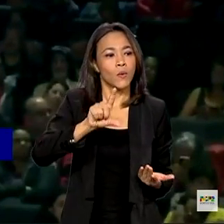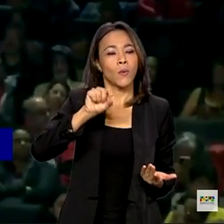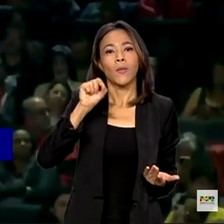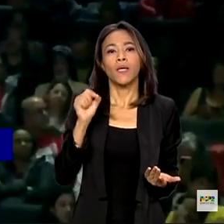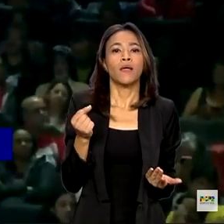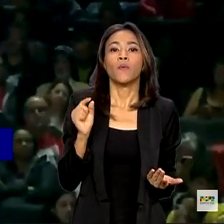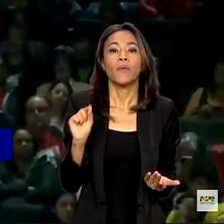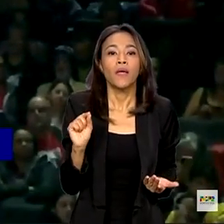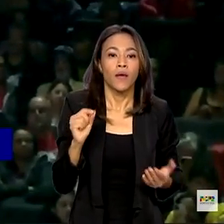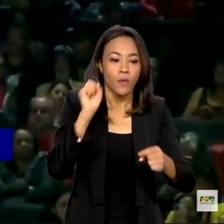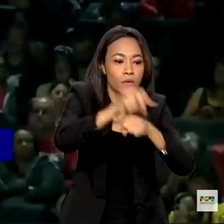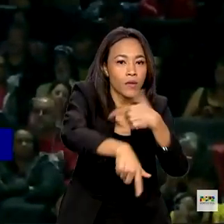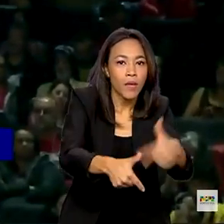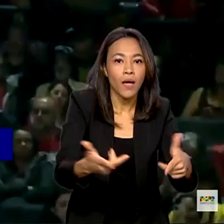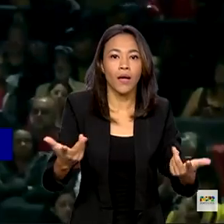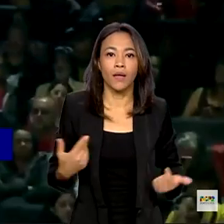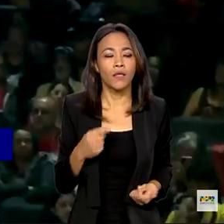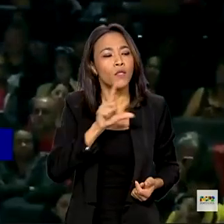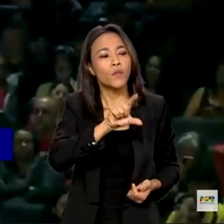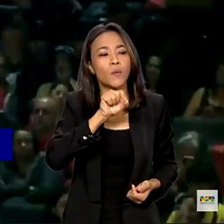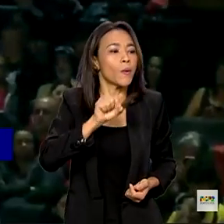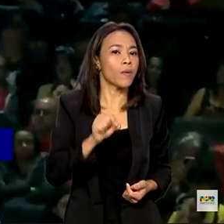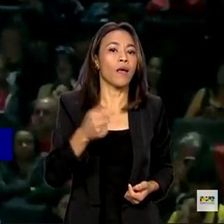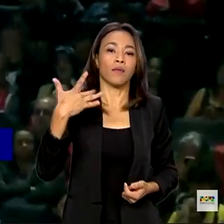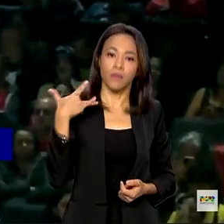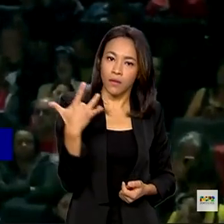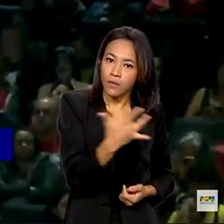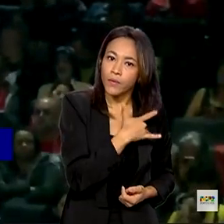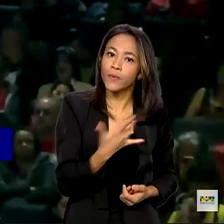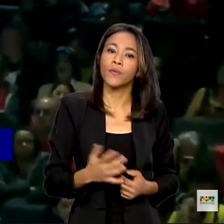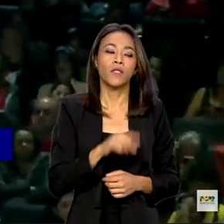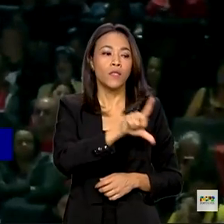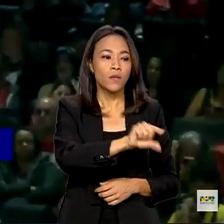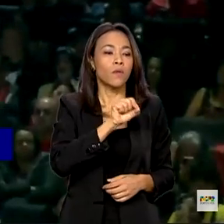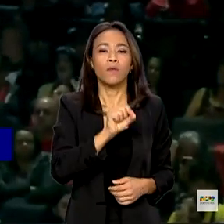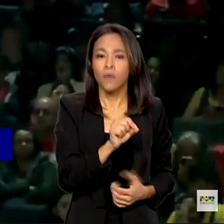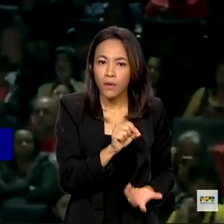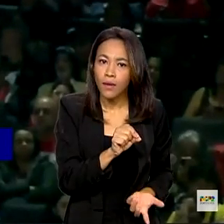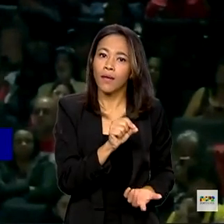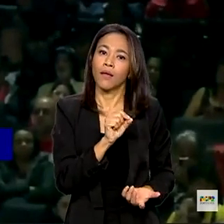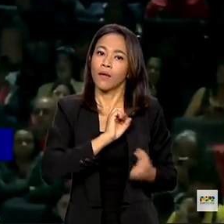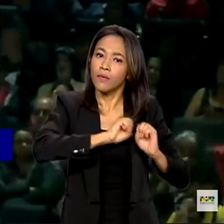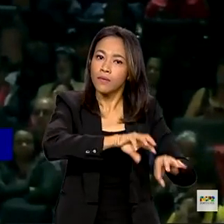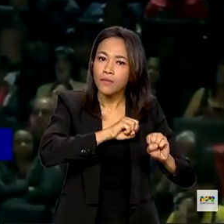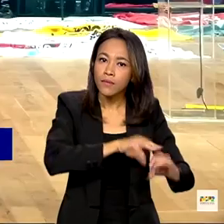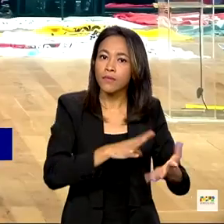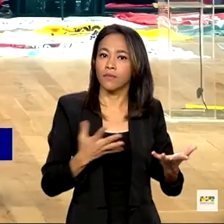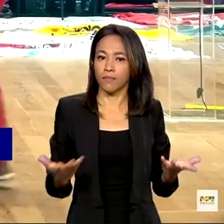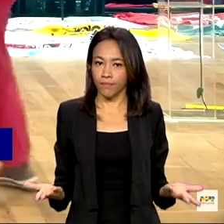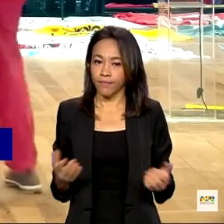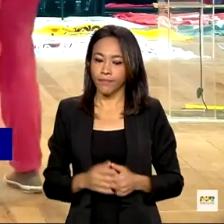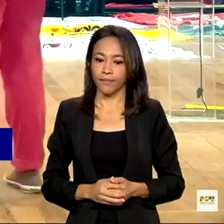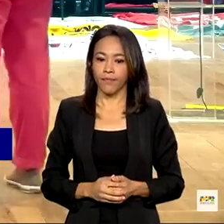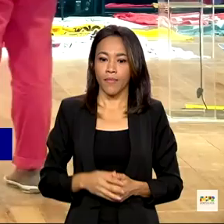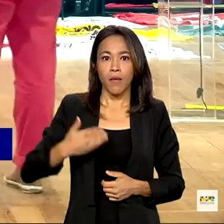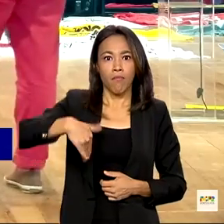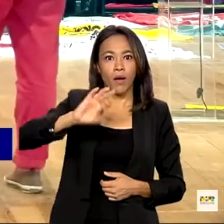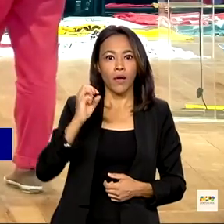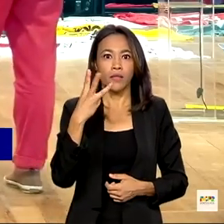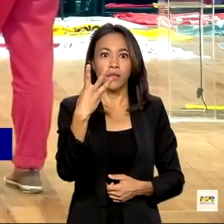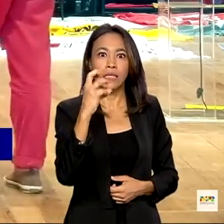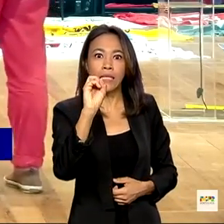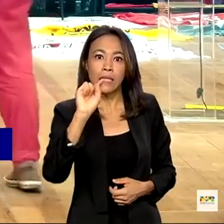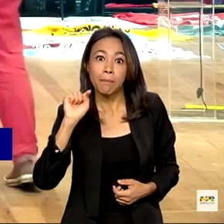teto, escolher o emprego, escolher a saúde, escolher a educação. Mais de 30